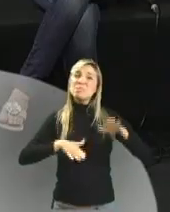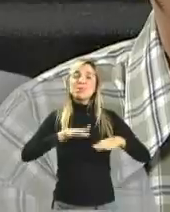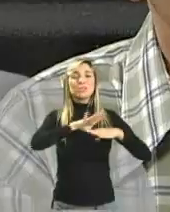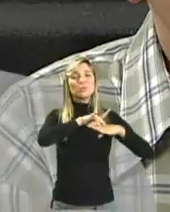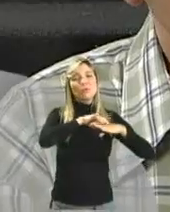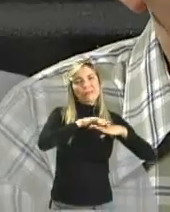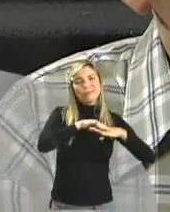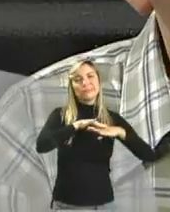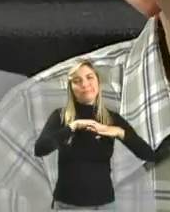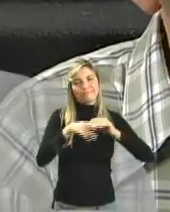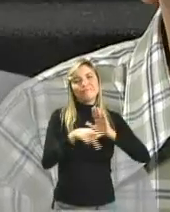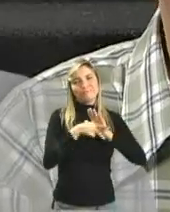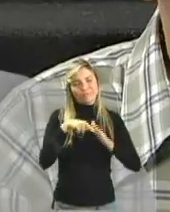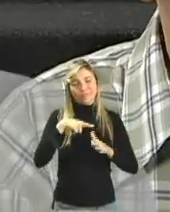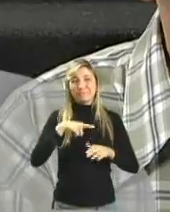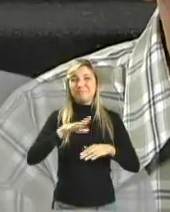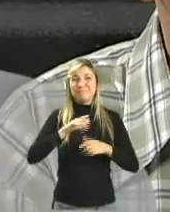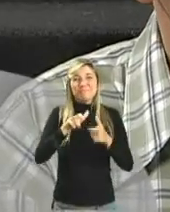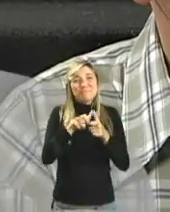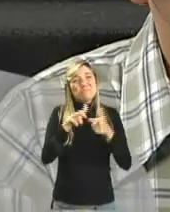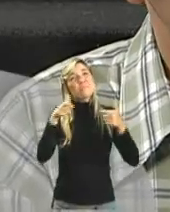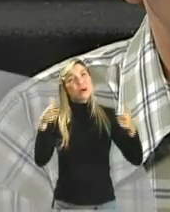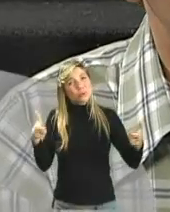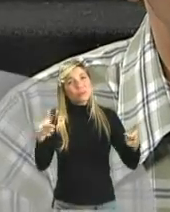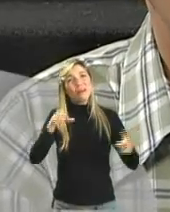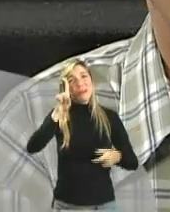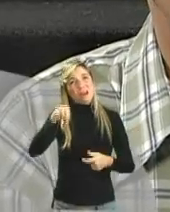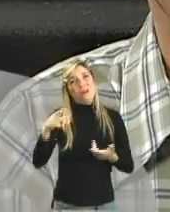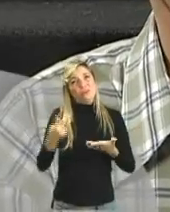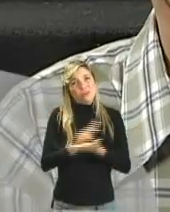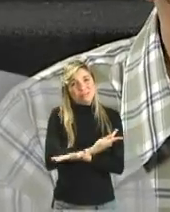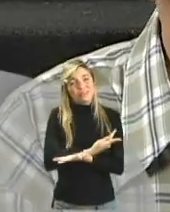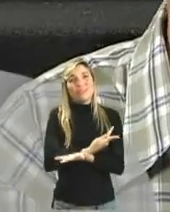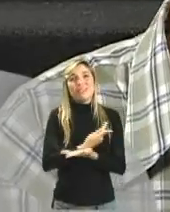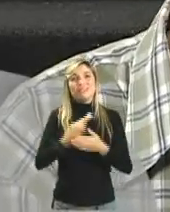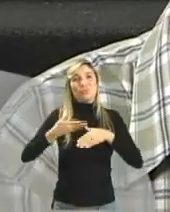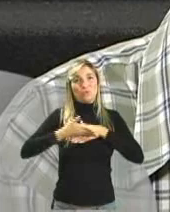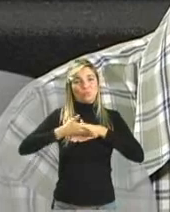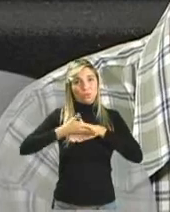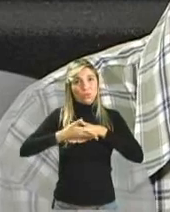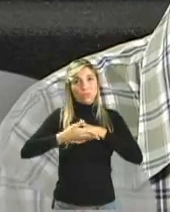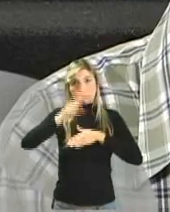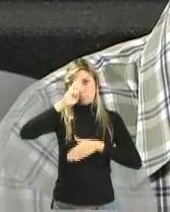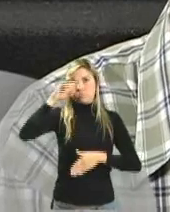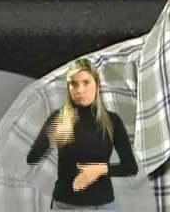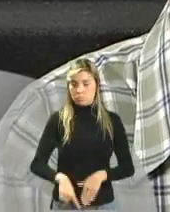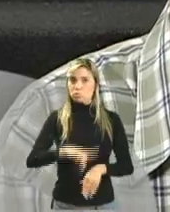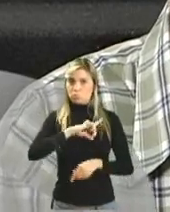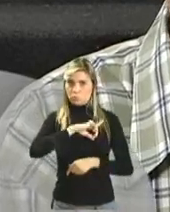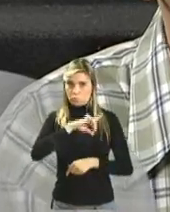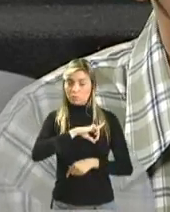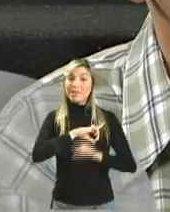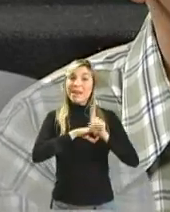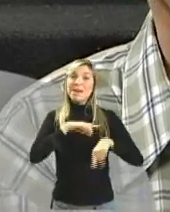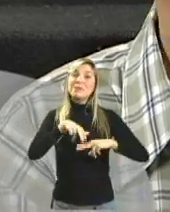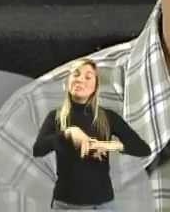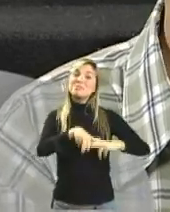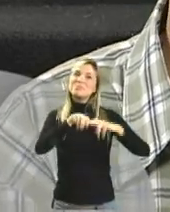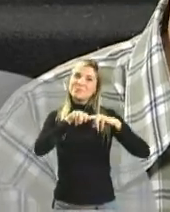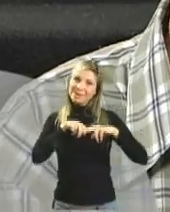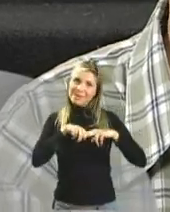próprias. Mas o mais comum delas, né, que nós mais vemos acontecer principalmente aqui em Divinópolis,